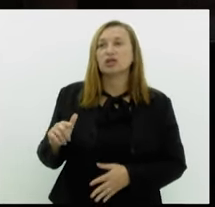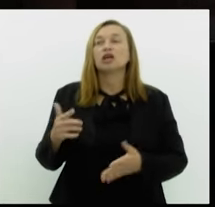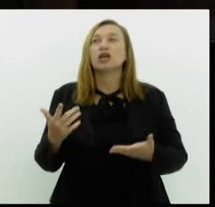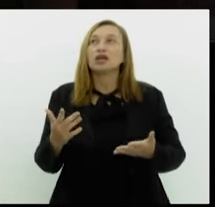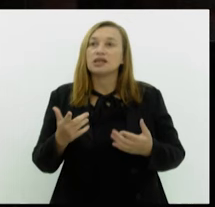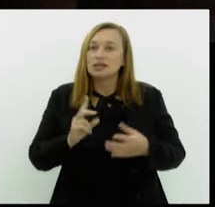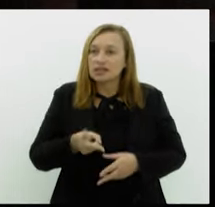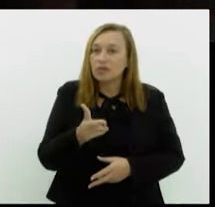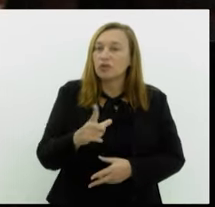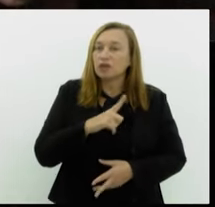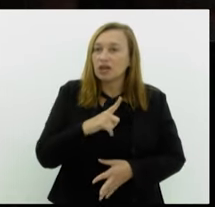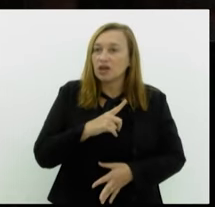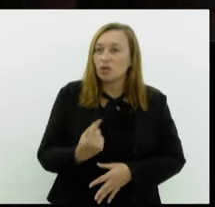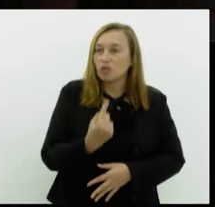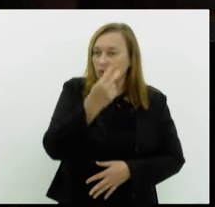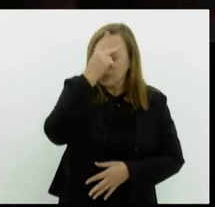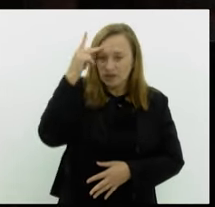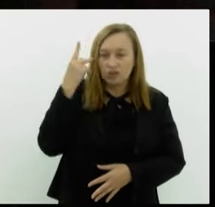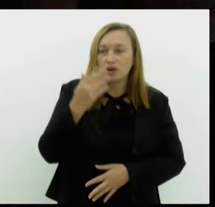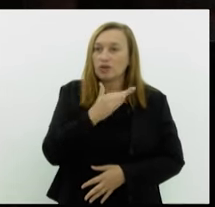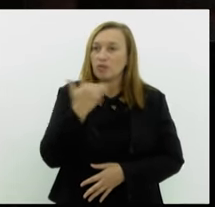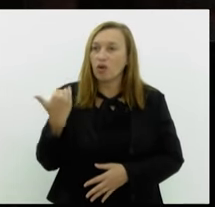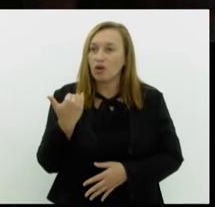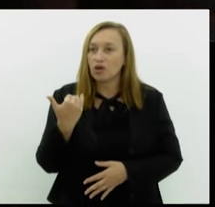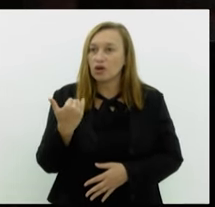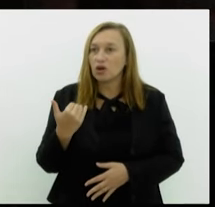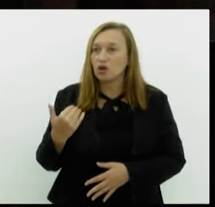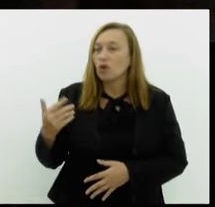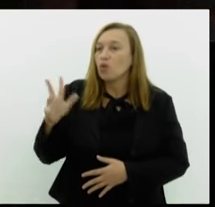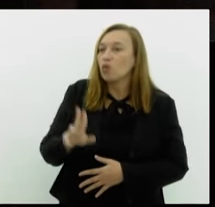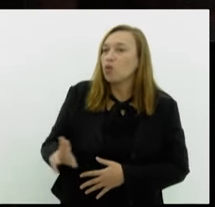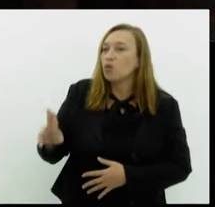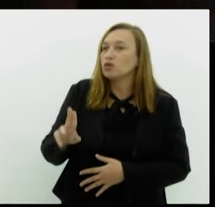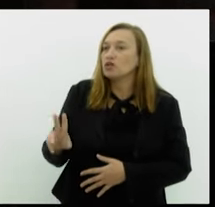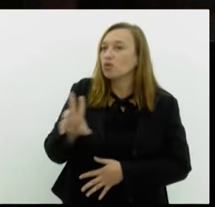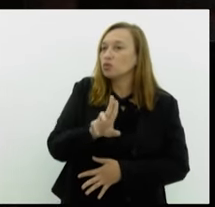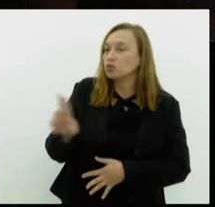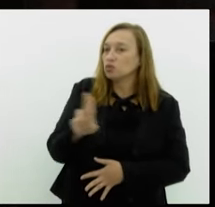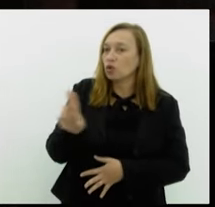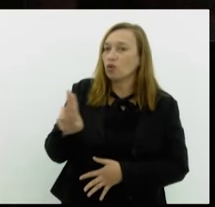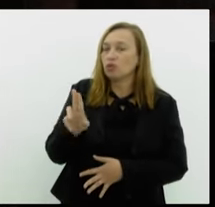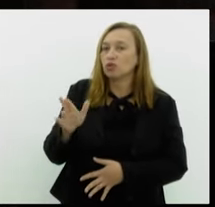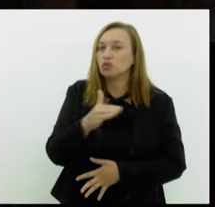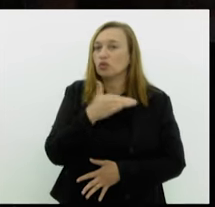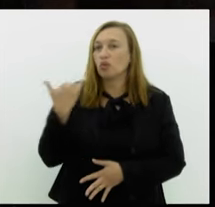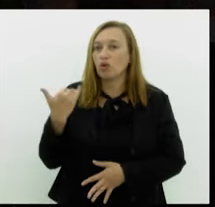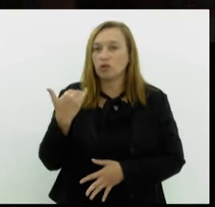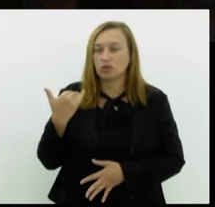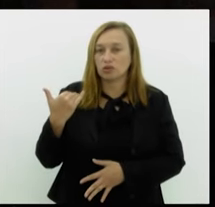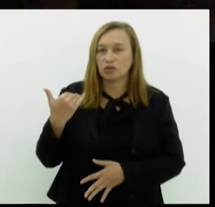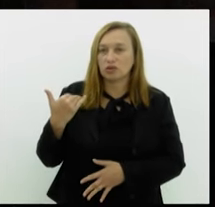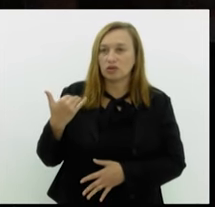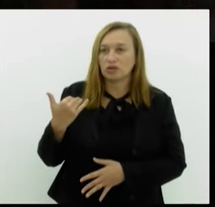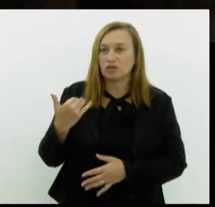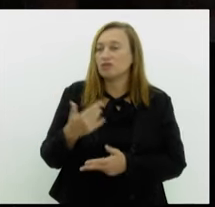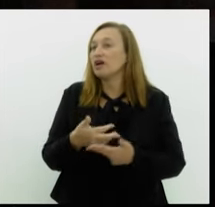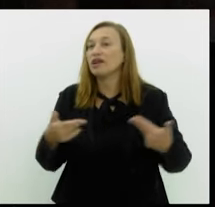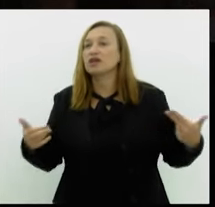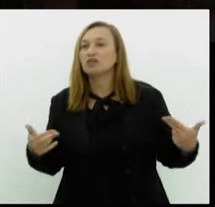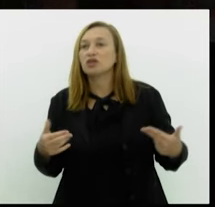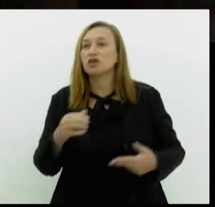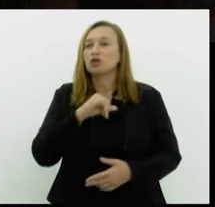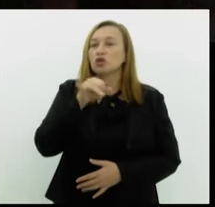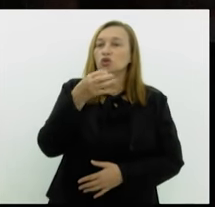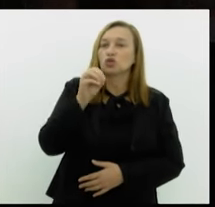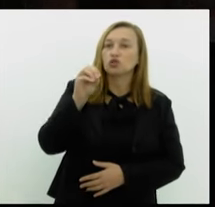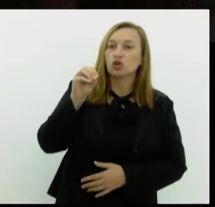morre alguém, pega na alça e elege pelo menos durante 2 mandatos alguém. O Joca é capaz